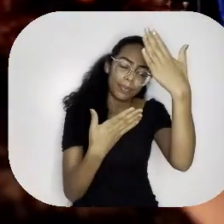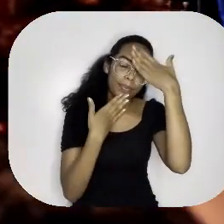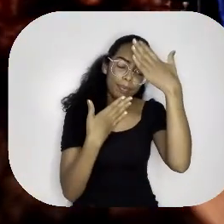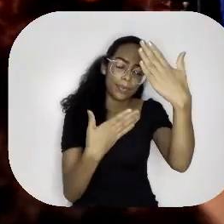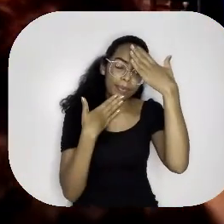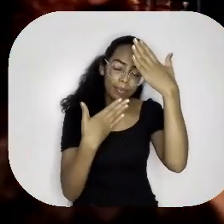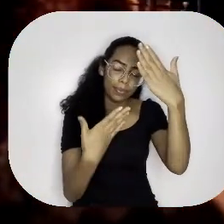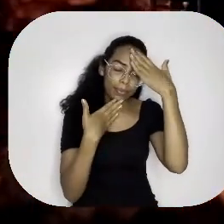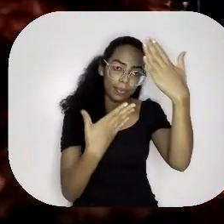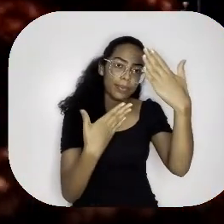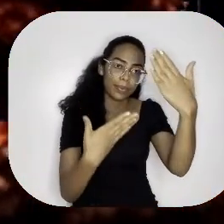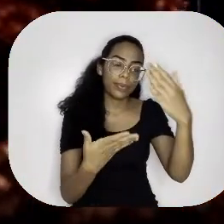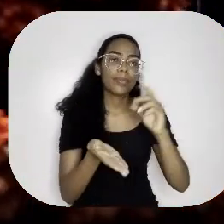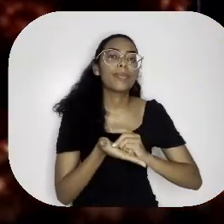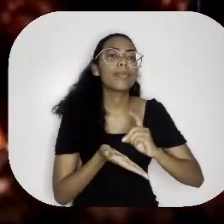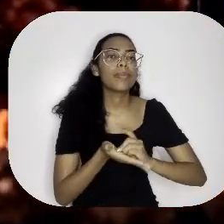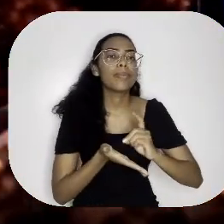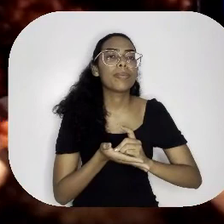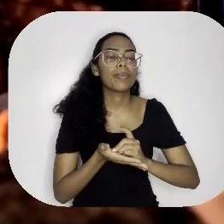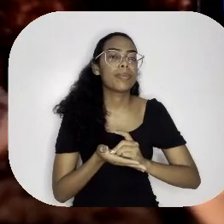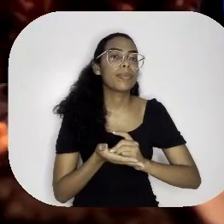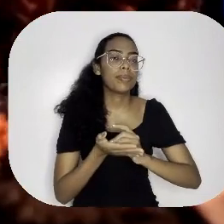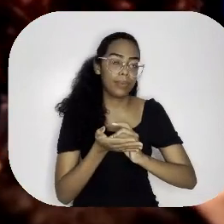Obrigado, obrigado. Gratidão, gratidão plena, de